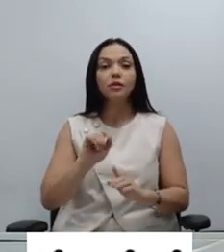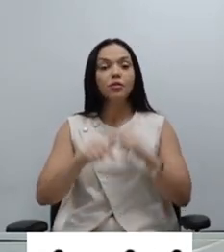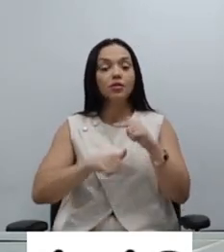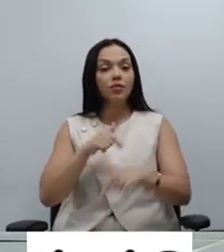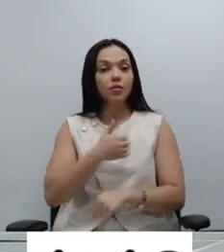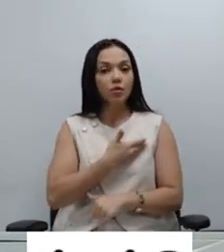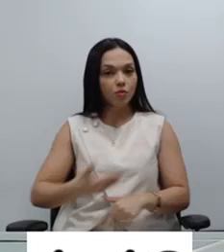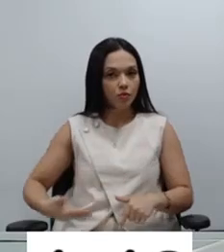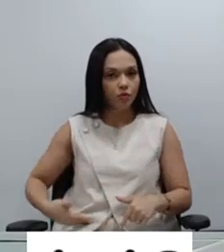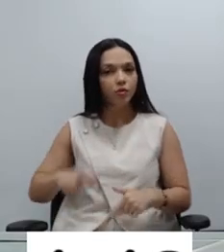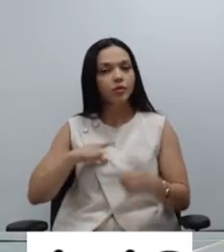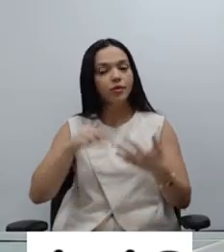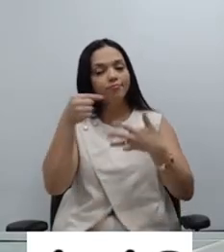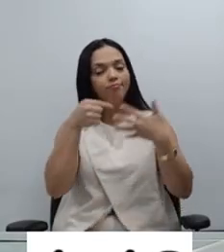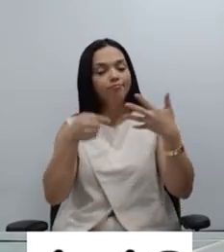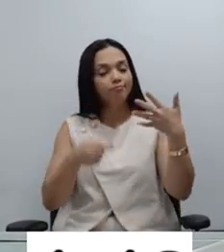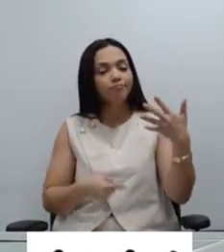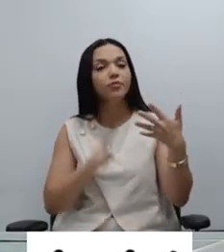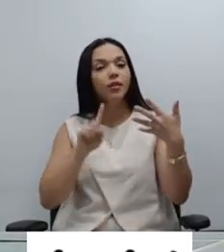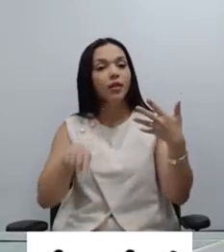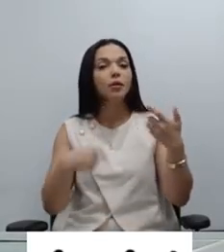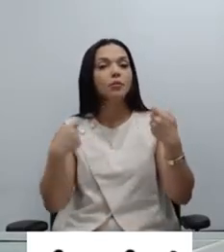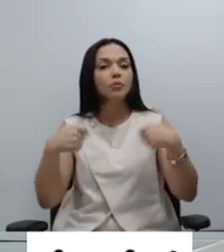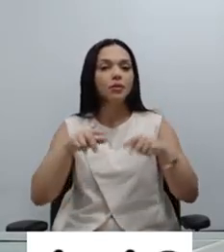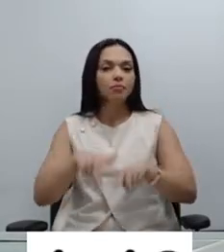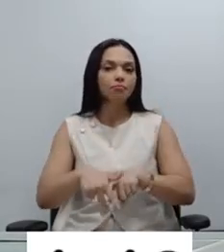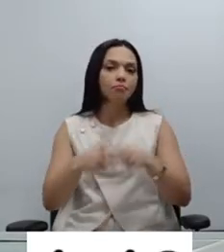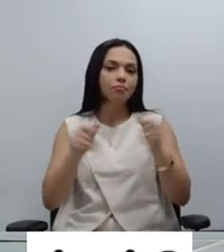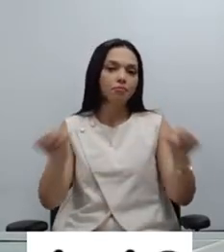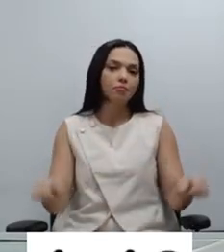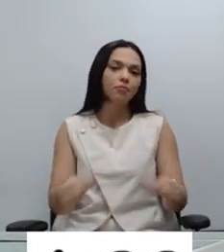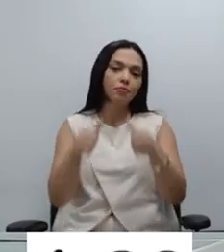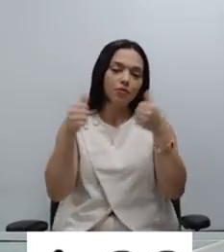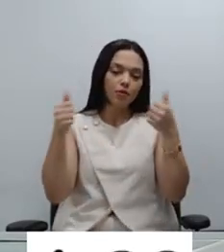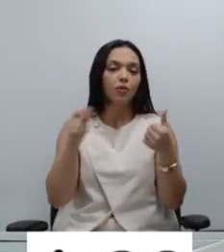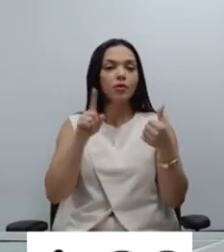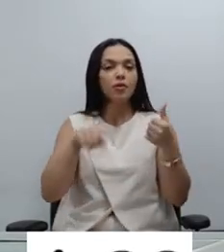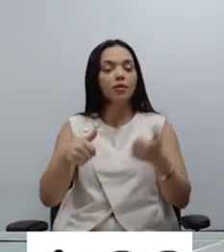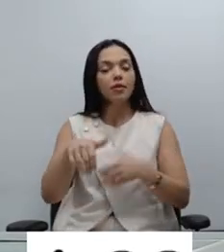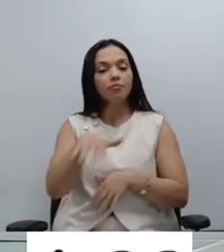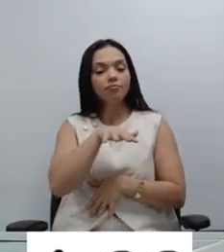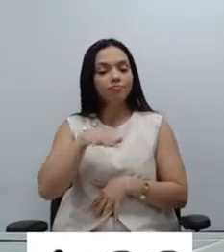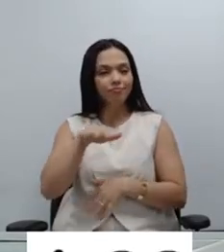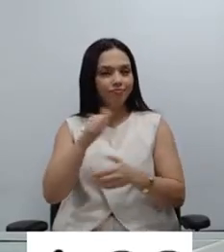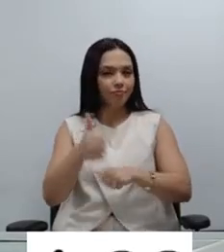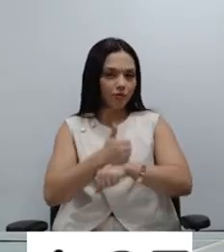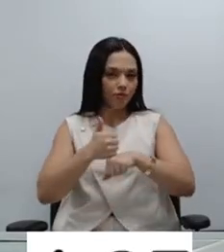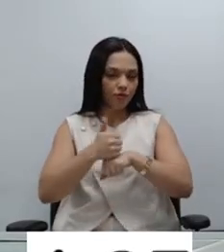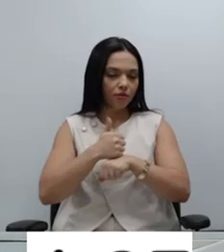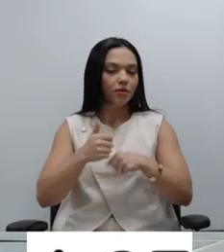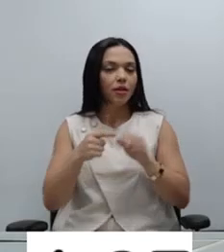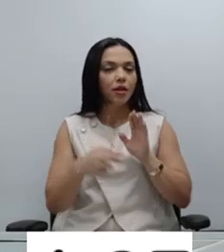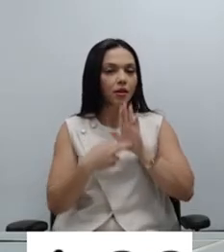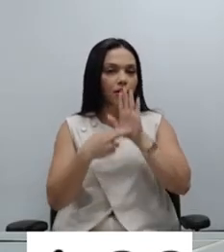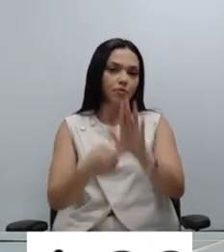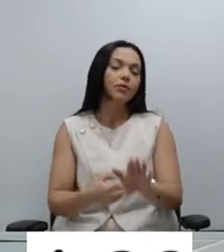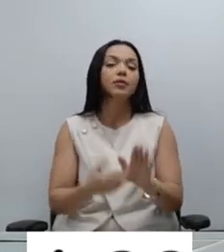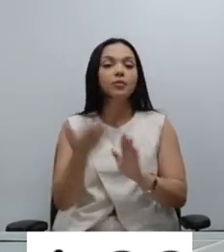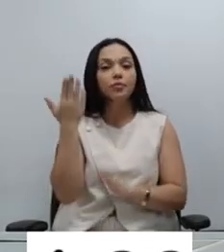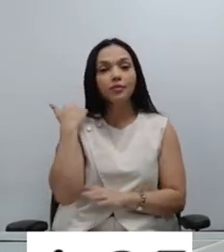e para a categoria que representa. Na última terça-feira, 24/9, foi publicada no Diário Oficial a Lei Complementar